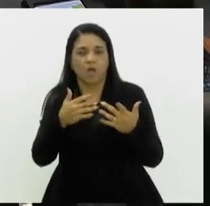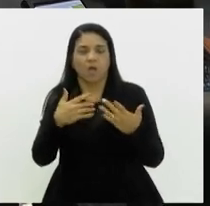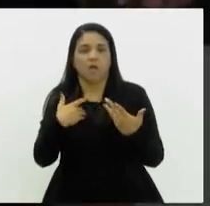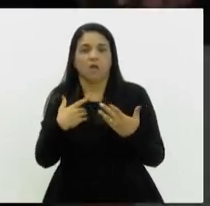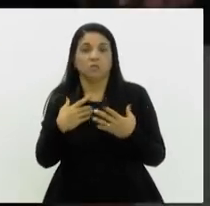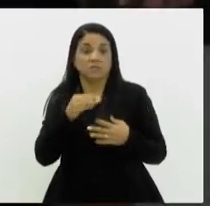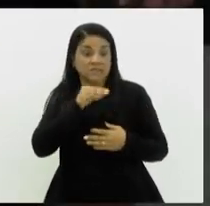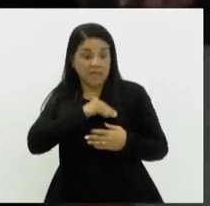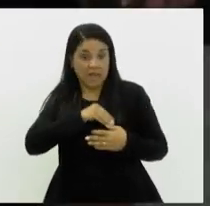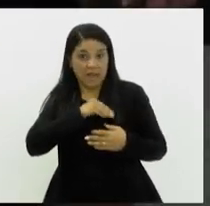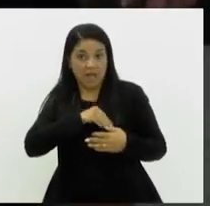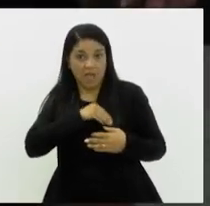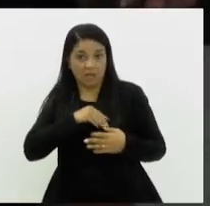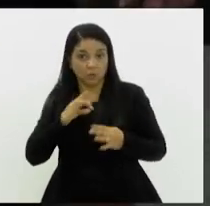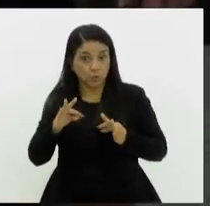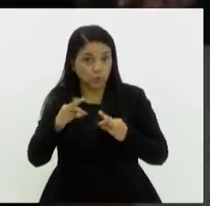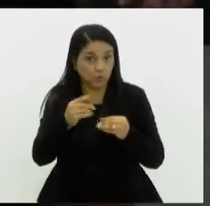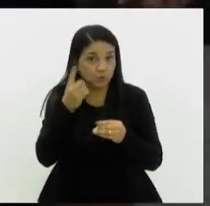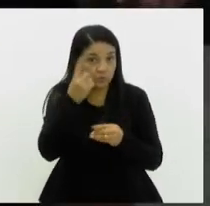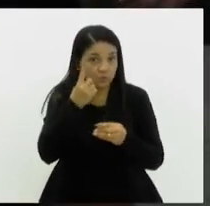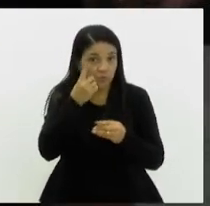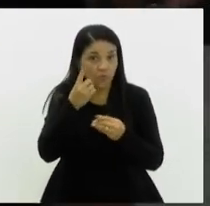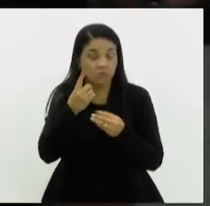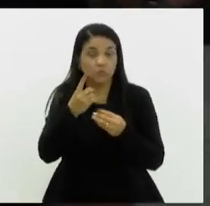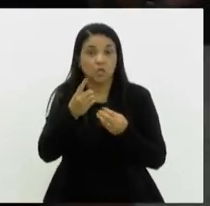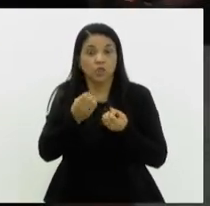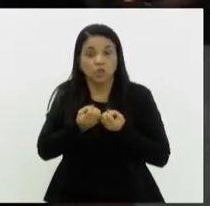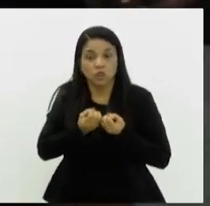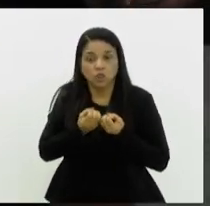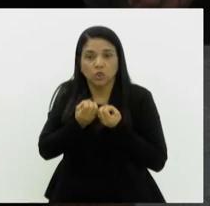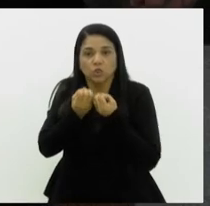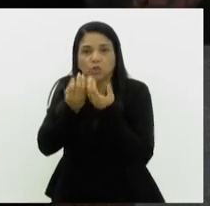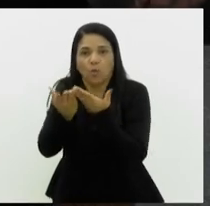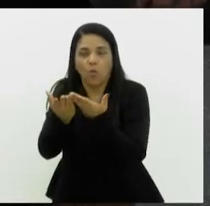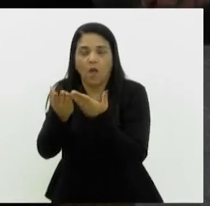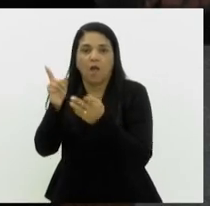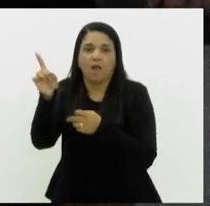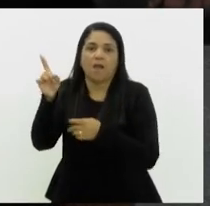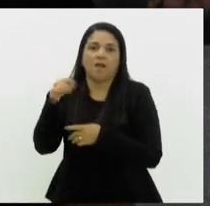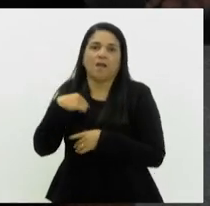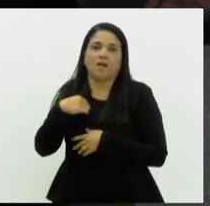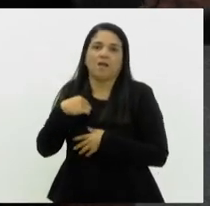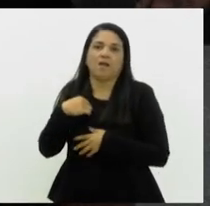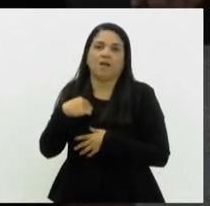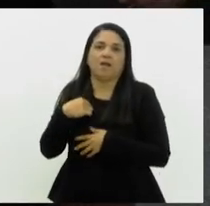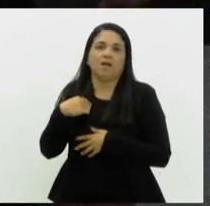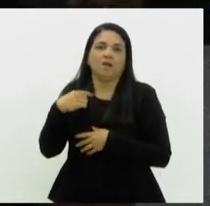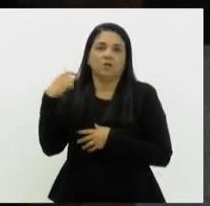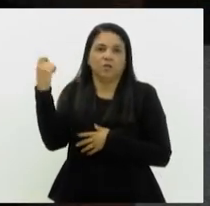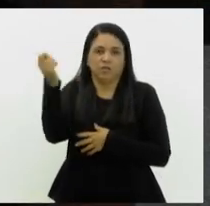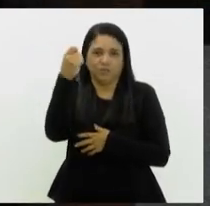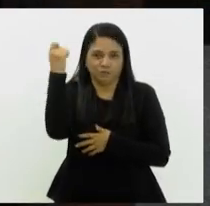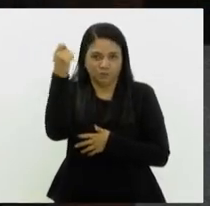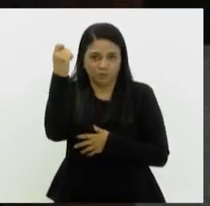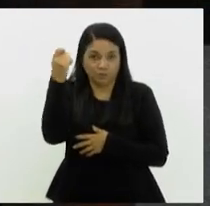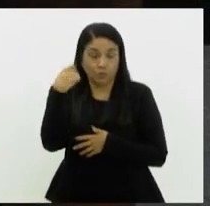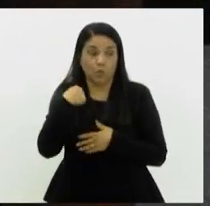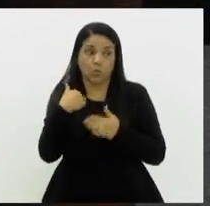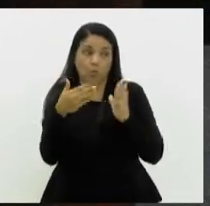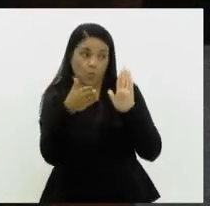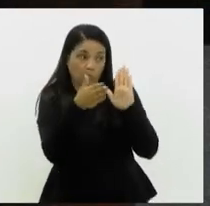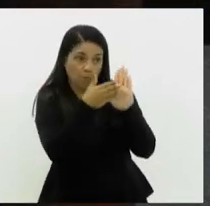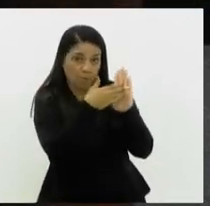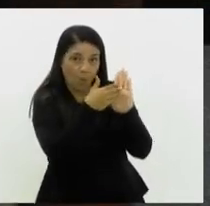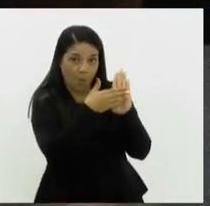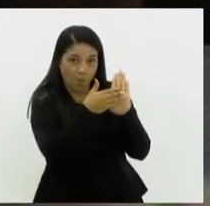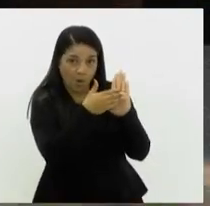e fazer uma doação pessoal lá do Rio Grande do Sul. Todo mundo tem pena, mas ninguém quer ajudar. Então, nós poderíamos aqui propor